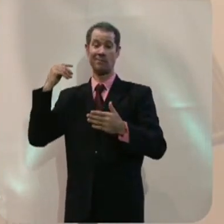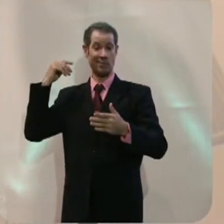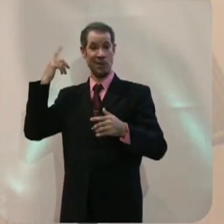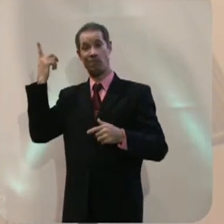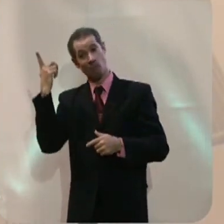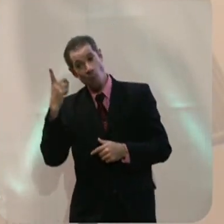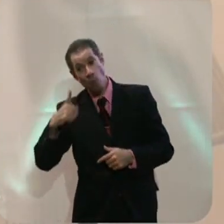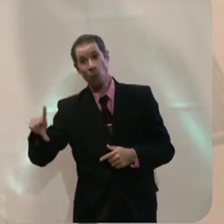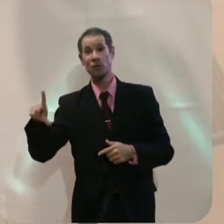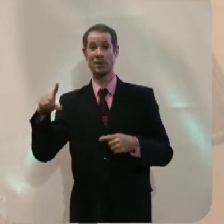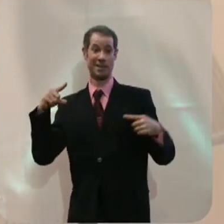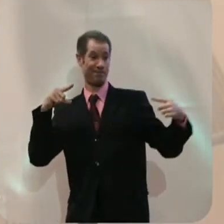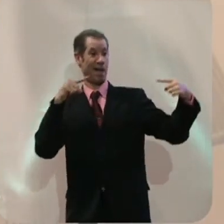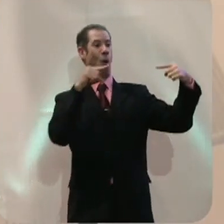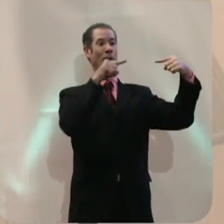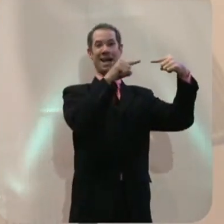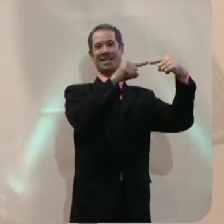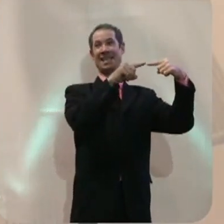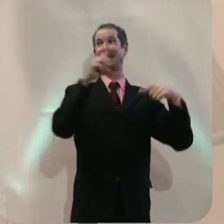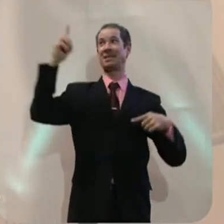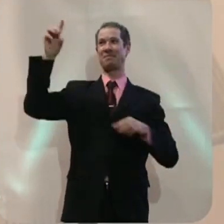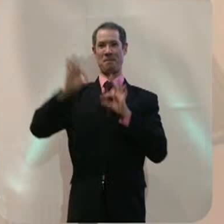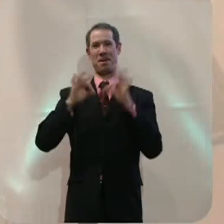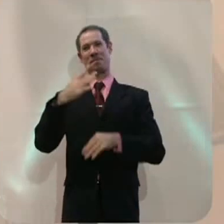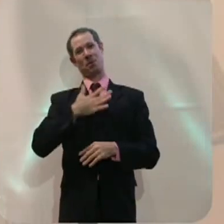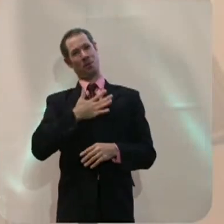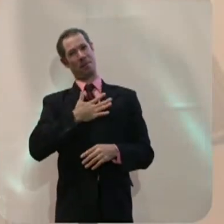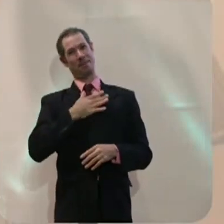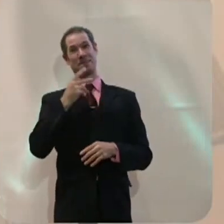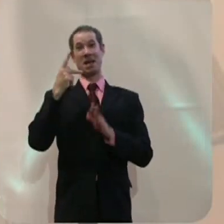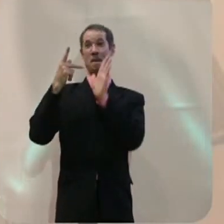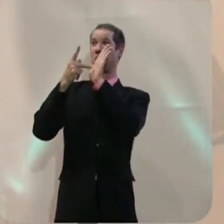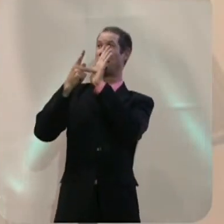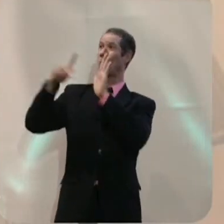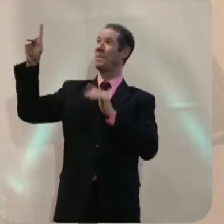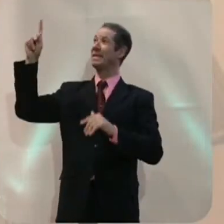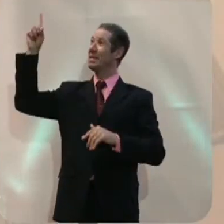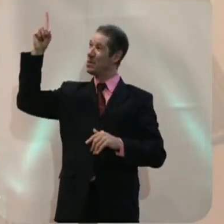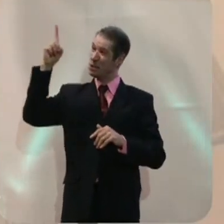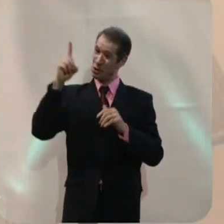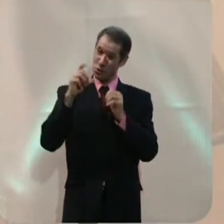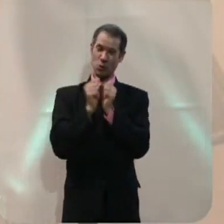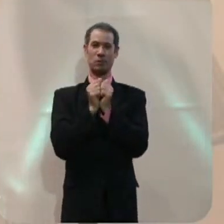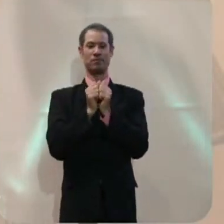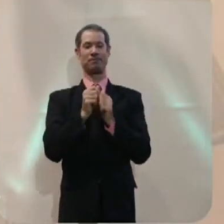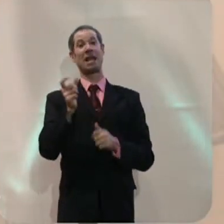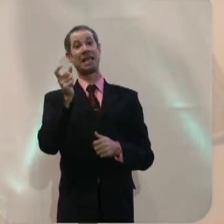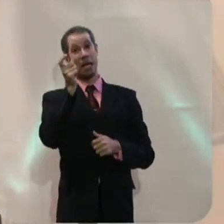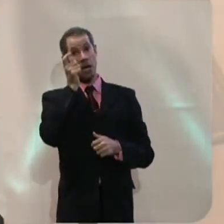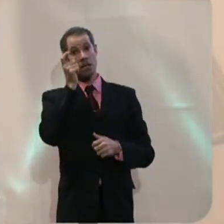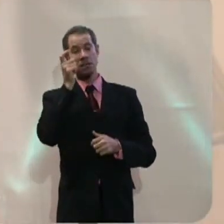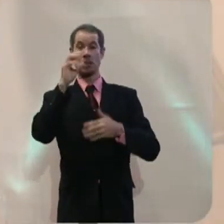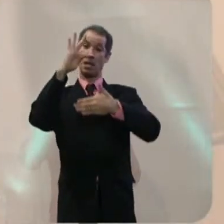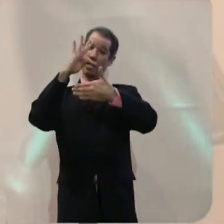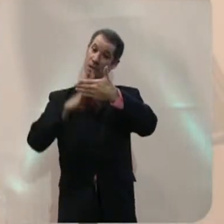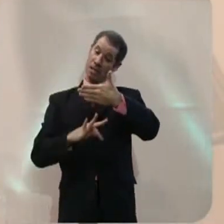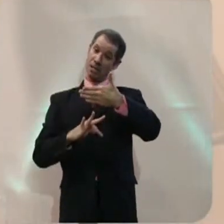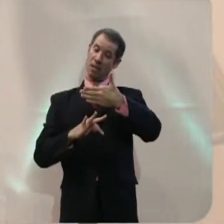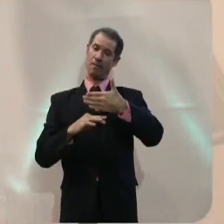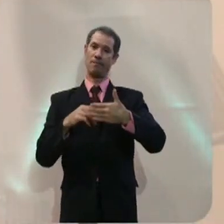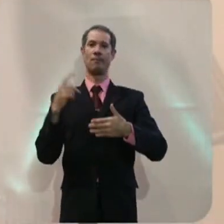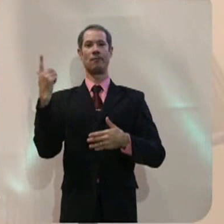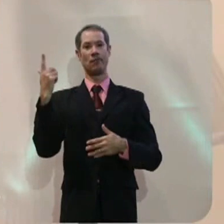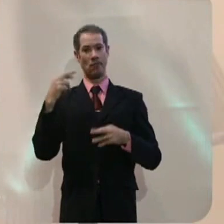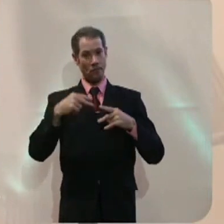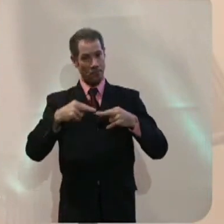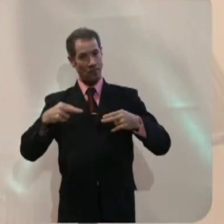conseguir alcançar o que Deus já preparou para mim e que já prometeu que estaria comigo. É interessante que esse texto vai usar várias vezes: